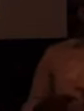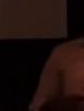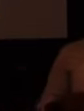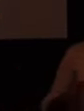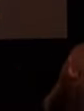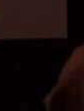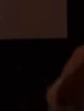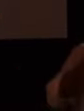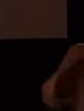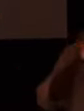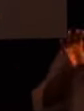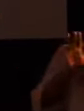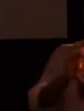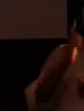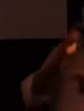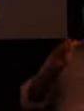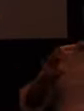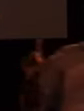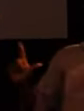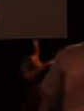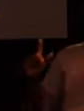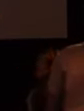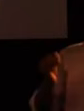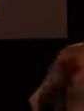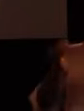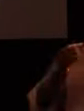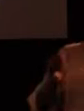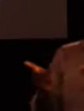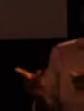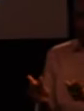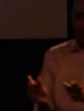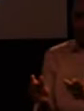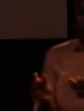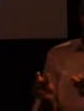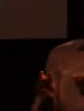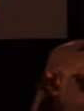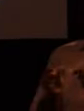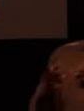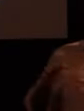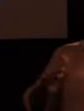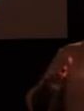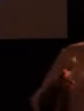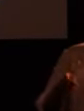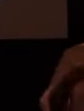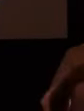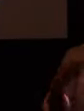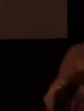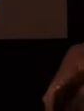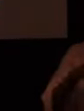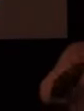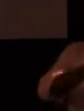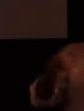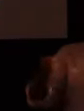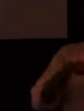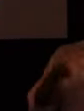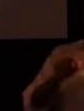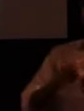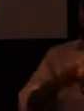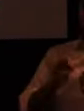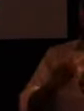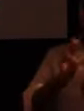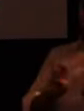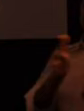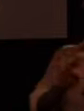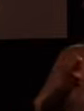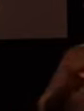mais um exemplo para ilustrar para vocês, o que seria o mínimo de meio, por exemplo, que vai determinar sobre